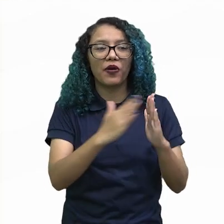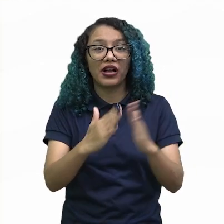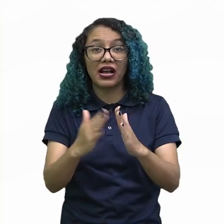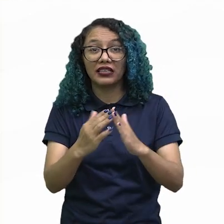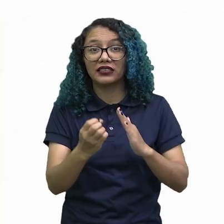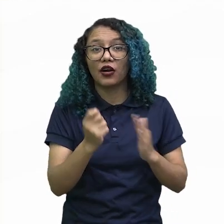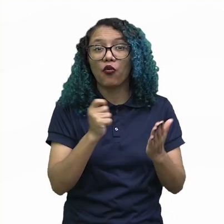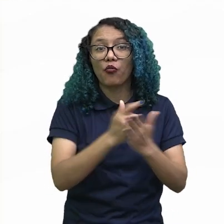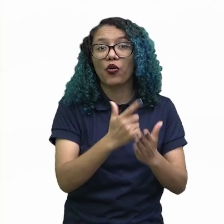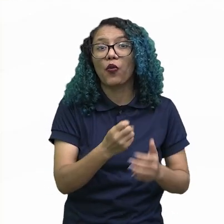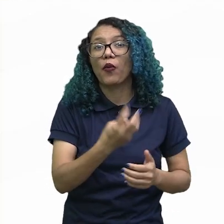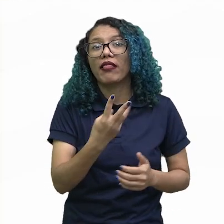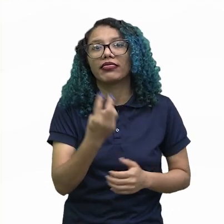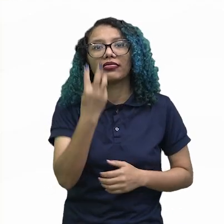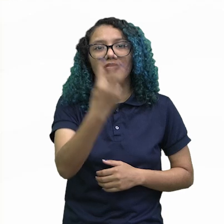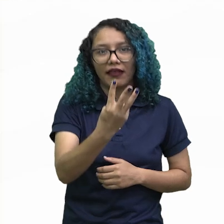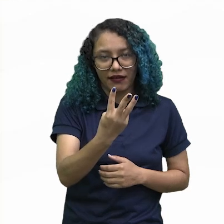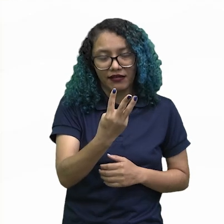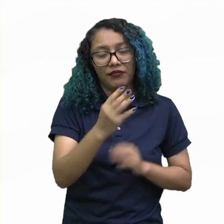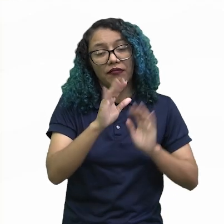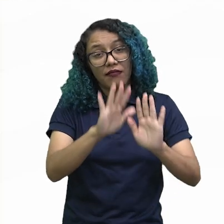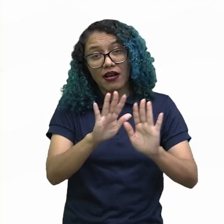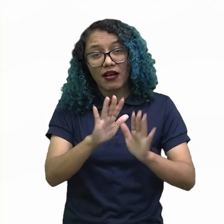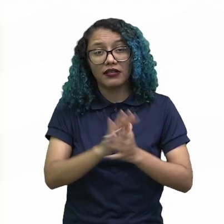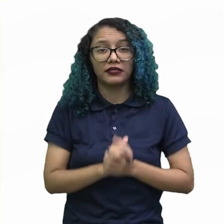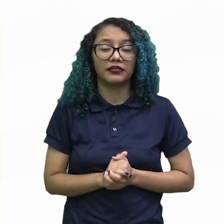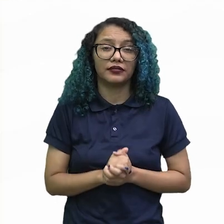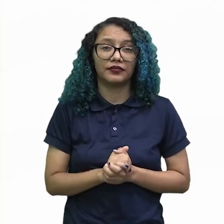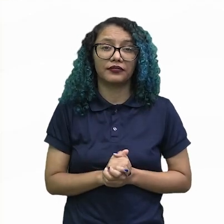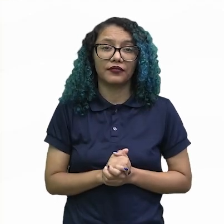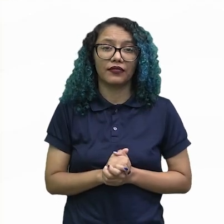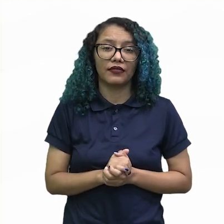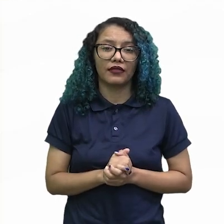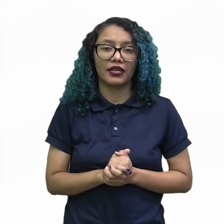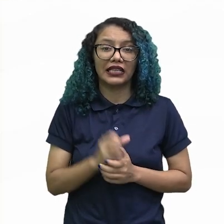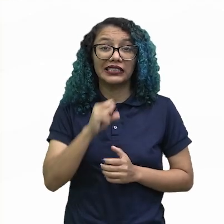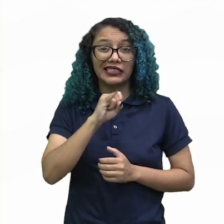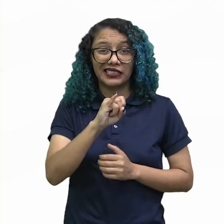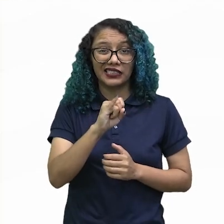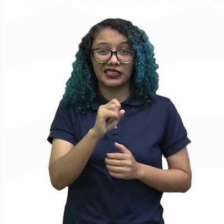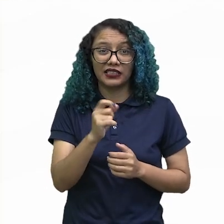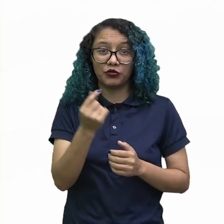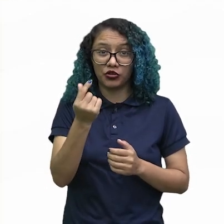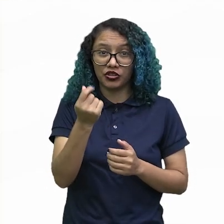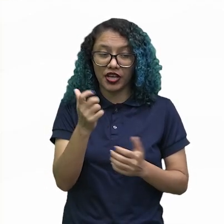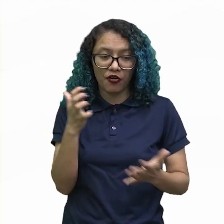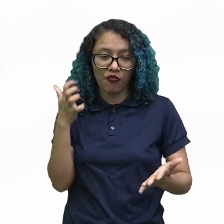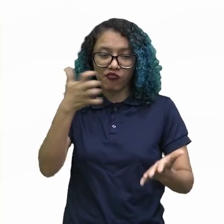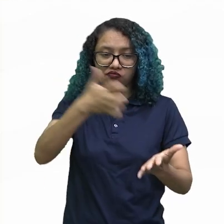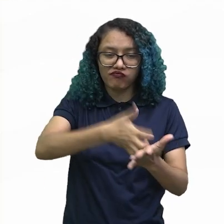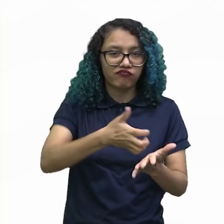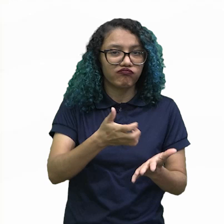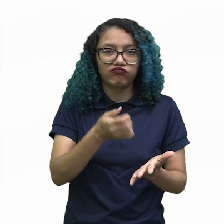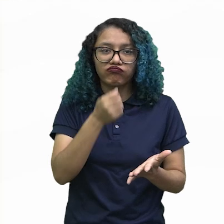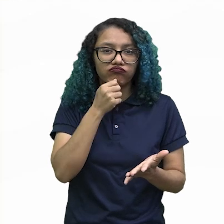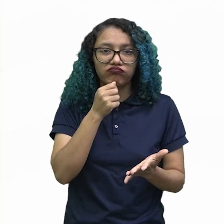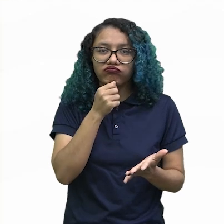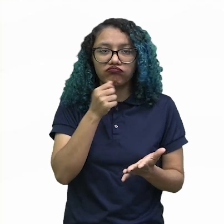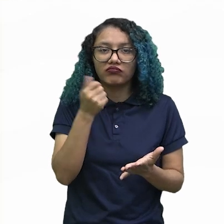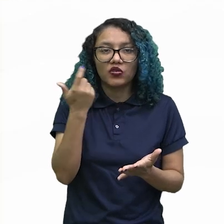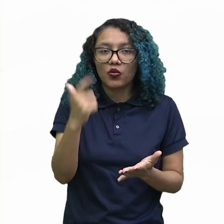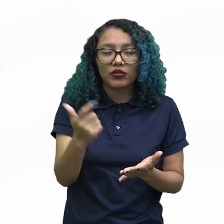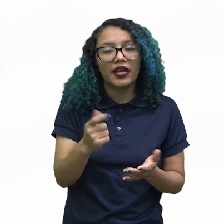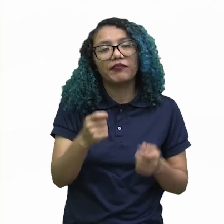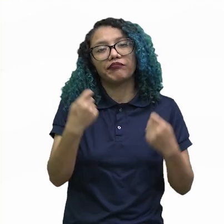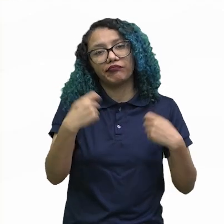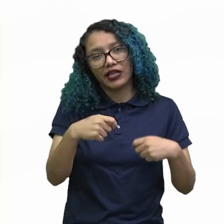você comprou, tá? Mas é aquele negócio. Se você não tem o valor à vista para comprar, não tem para onde correr, né? A